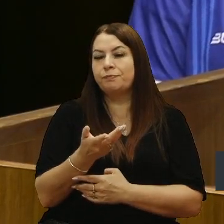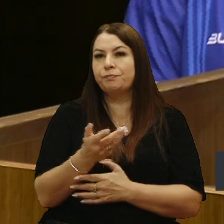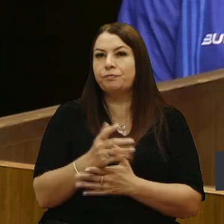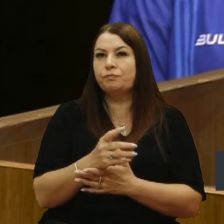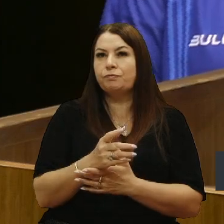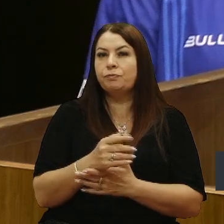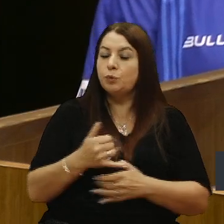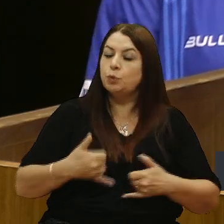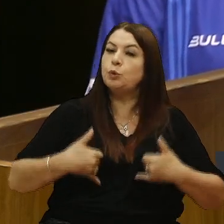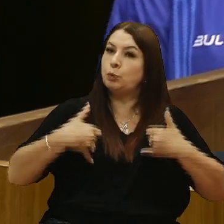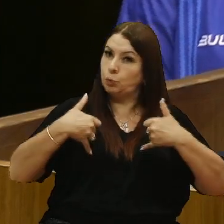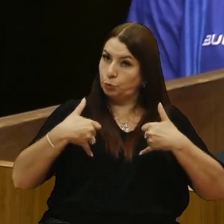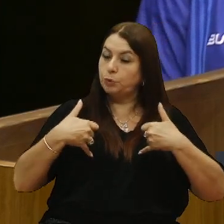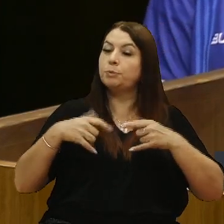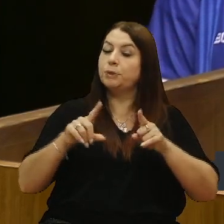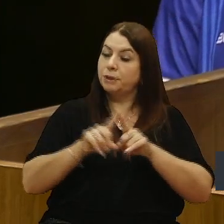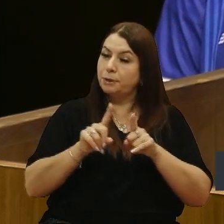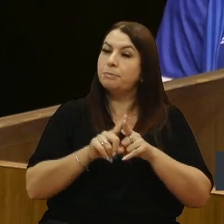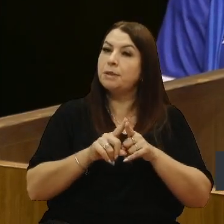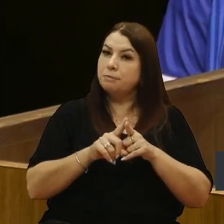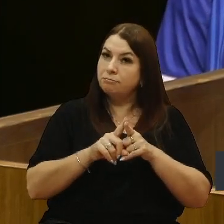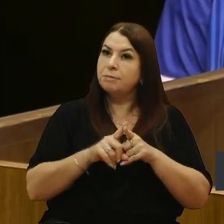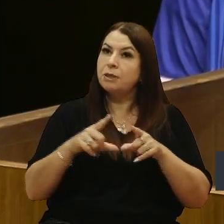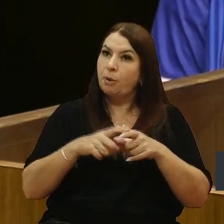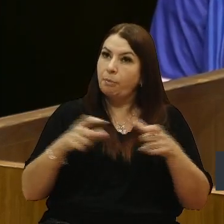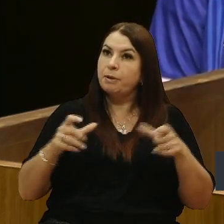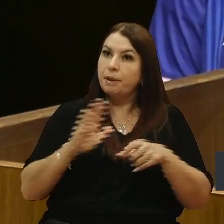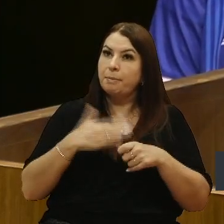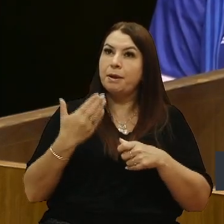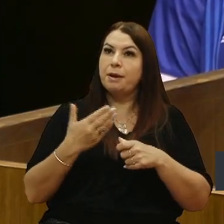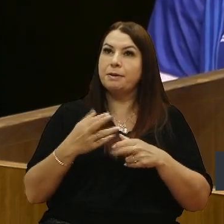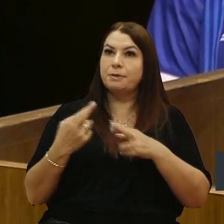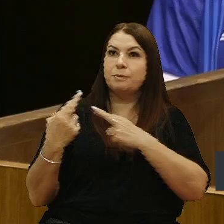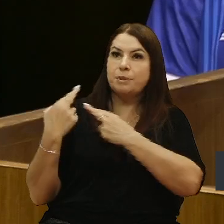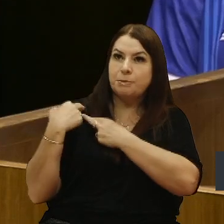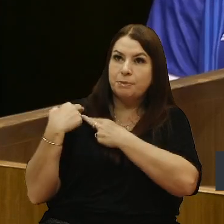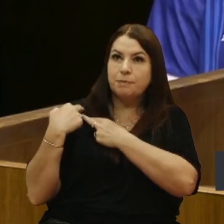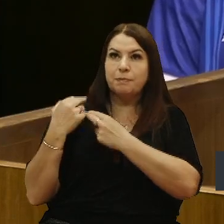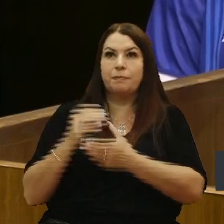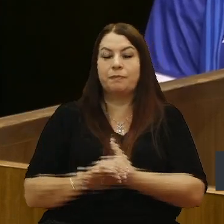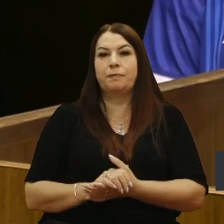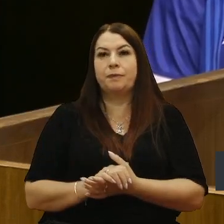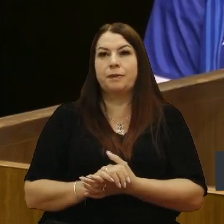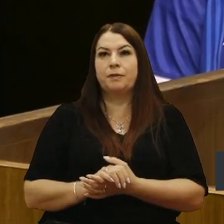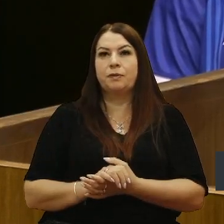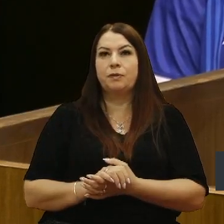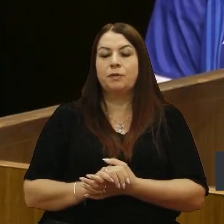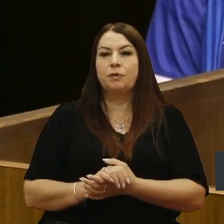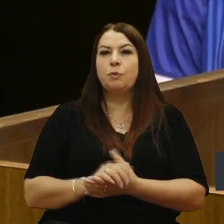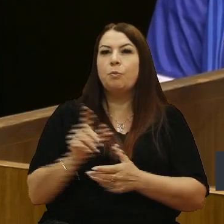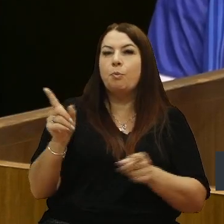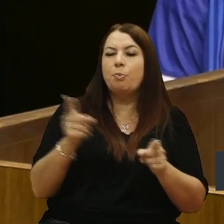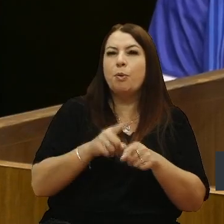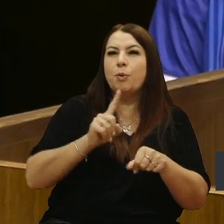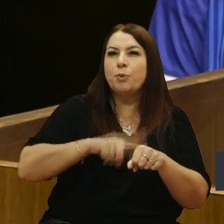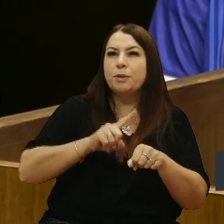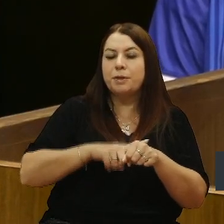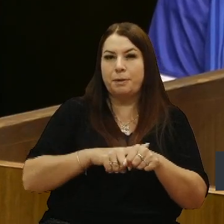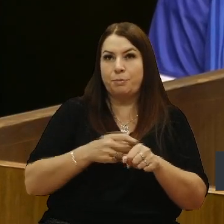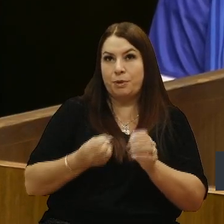apenas nos orgulha, mas também aumenta ainda mais a nossa responsabilidade. Mesmo com um curto tempo de